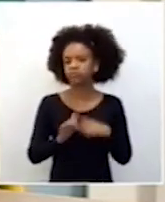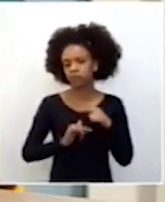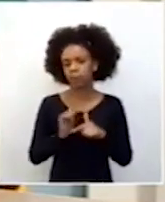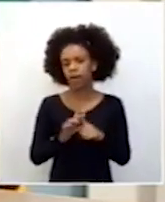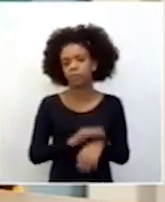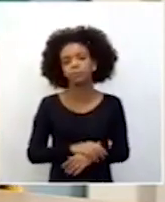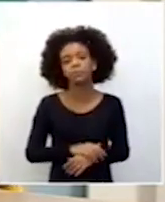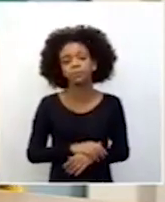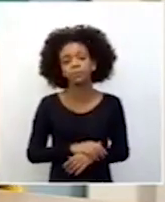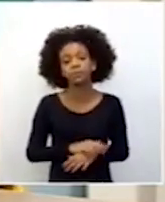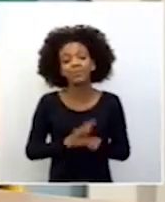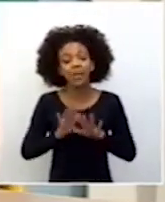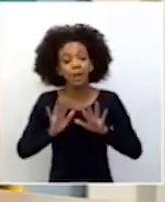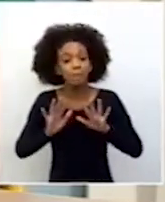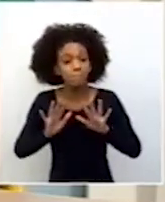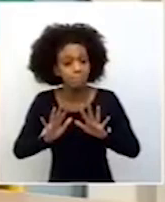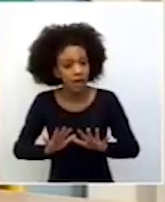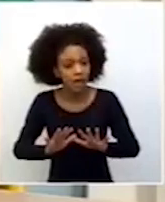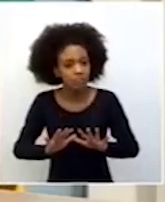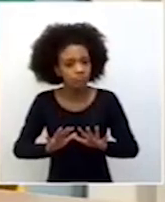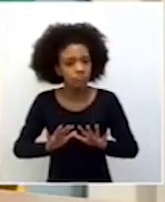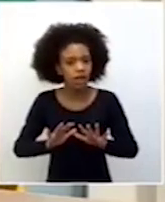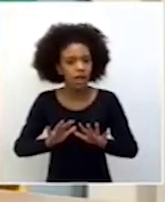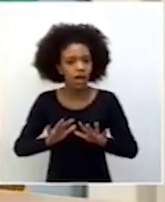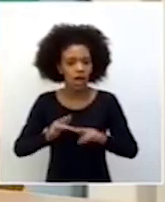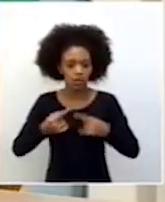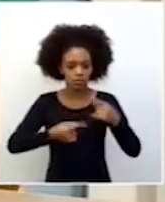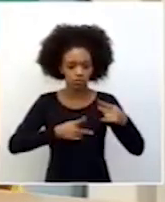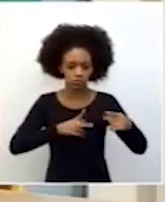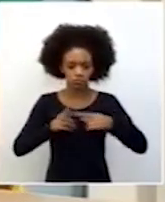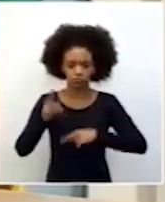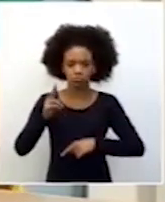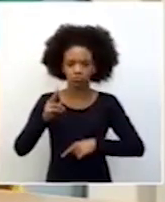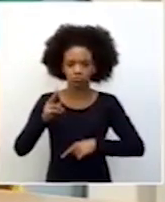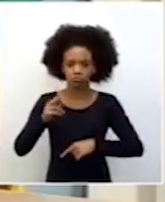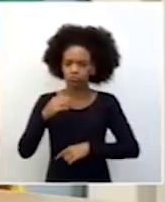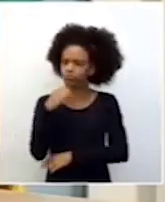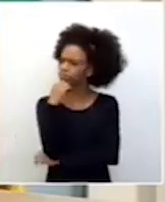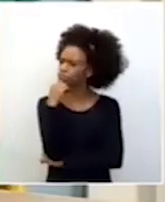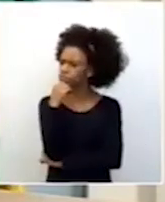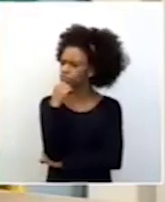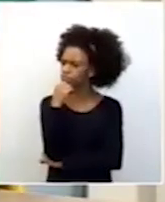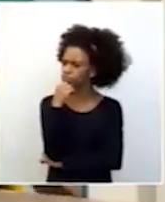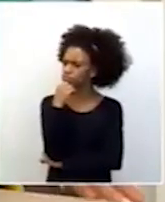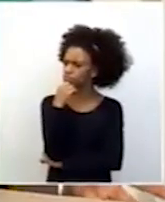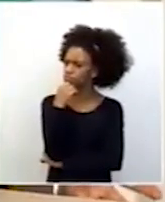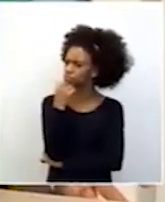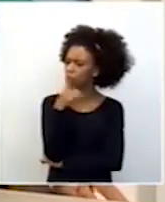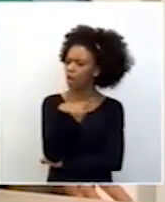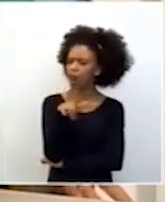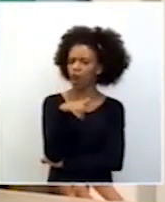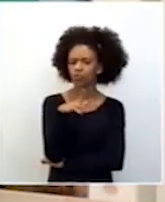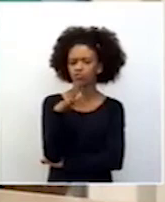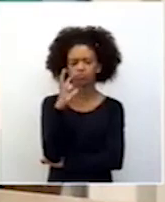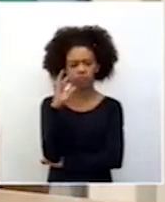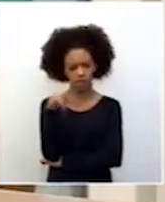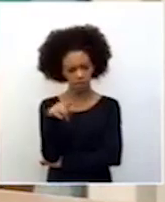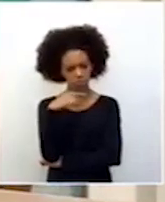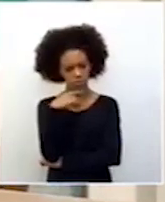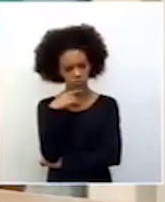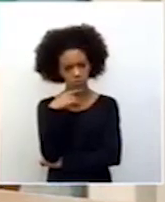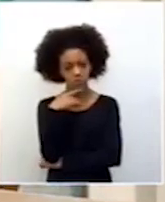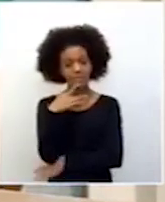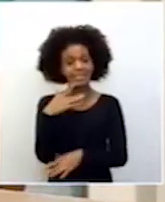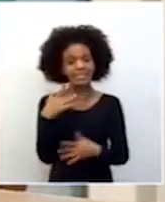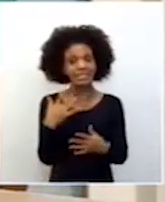desse discurso. Mas a quebra da lógica é quando a gente pensa, nossa, mas não é óbvio que seja isso? E a gente